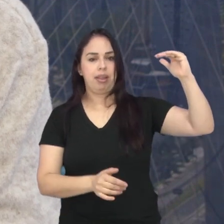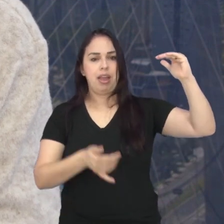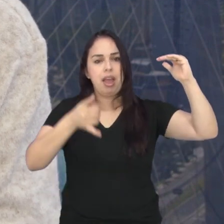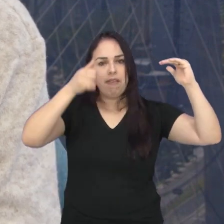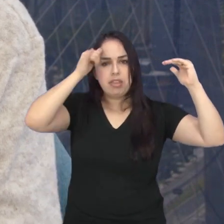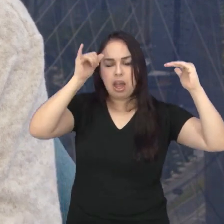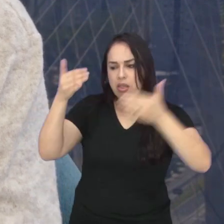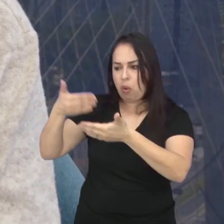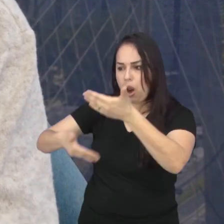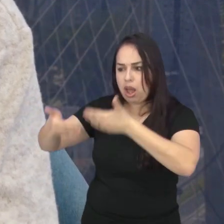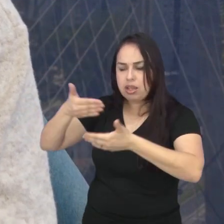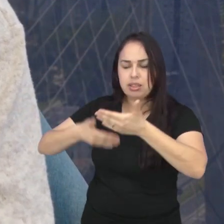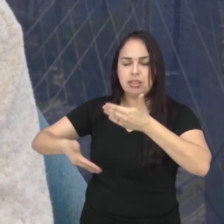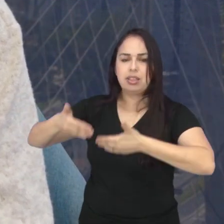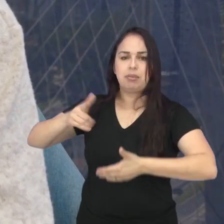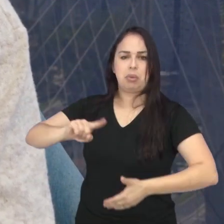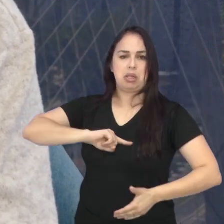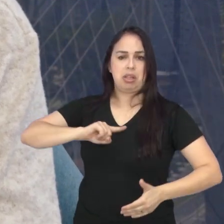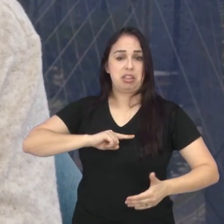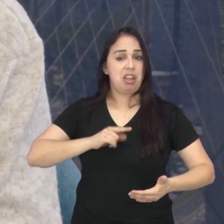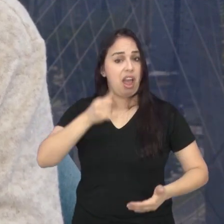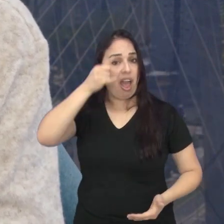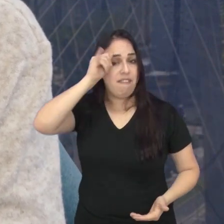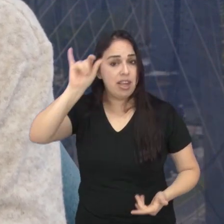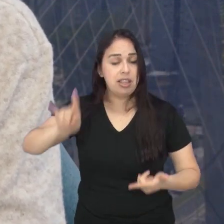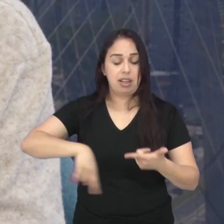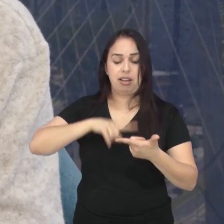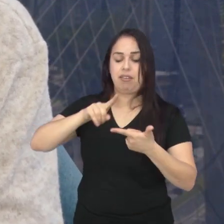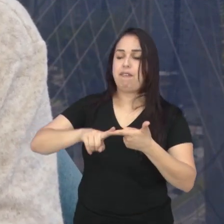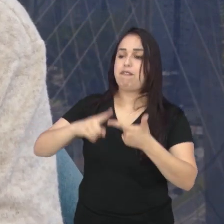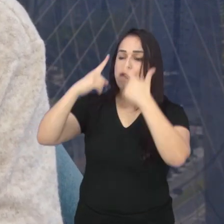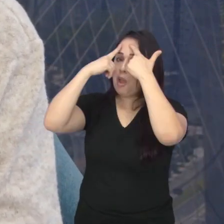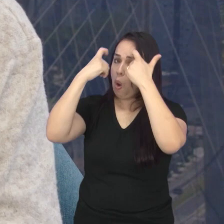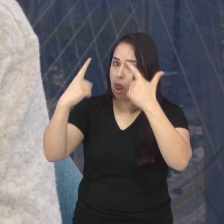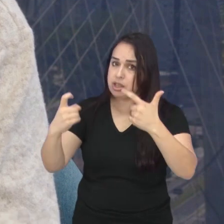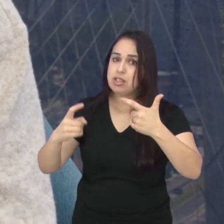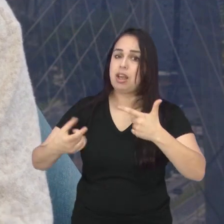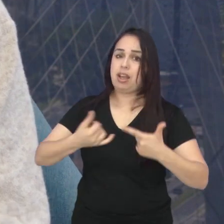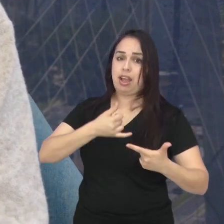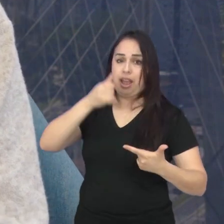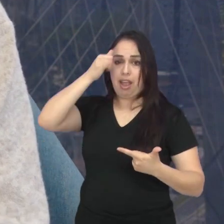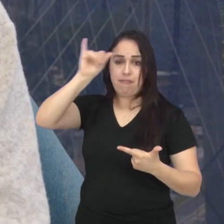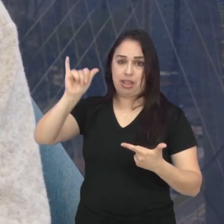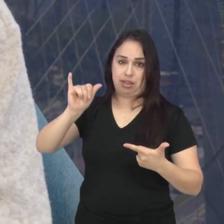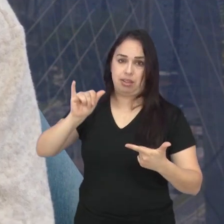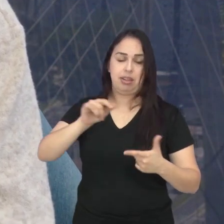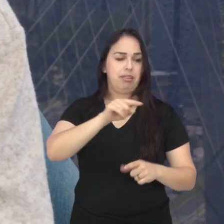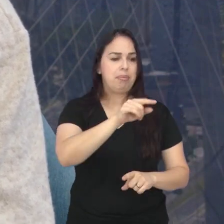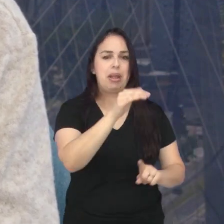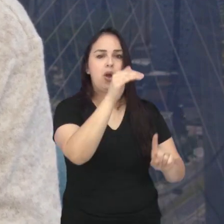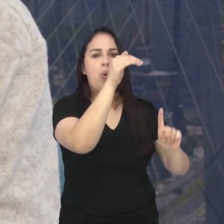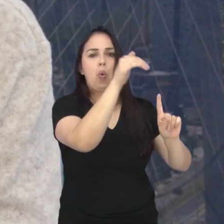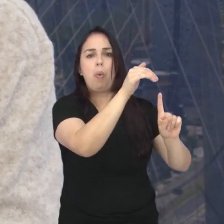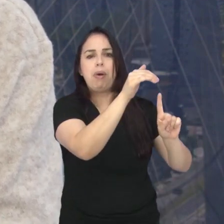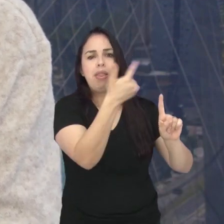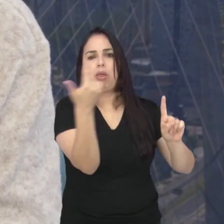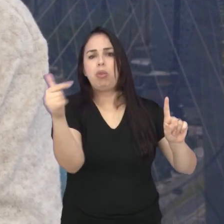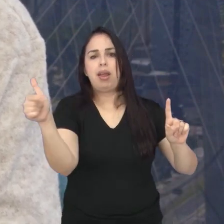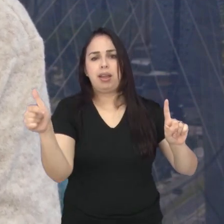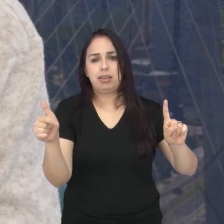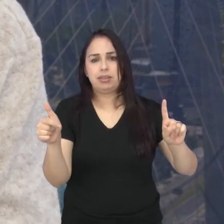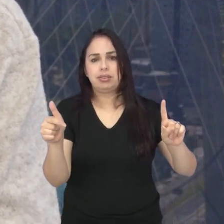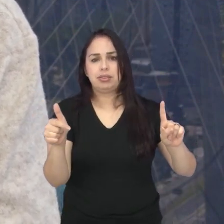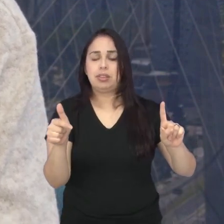não se colocar em relacionamentos abusivos ou em situação de violência doméstica, isso sem querer culpar a vítima pela